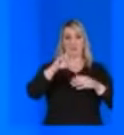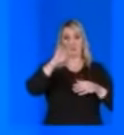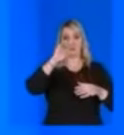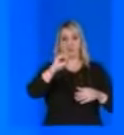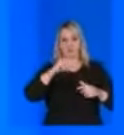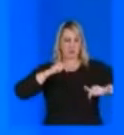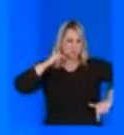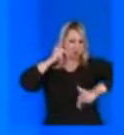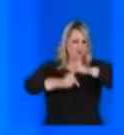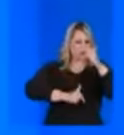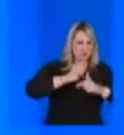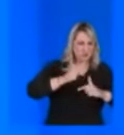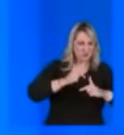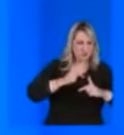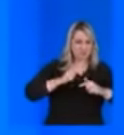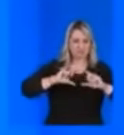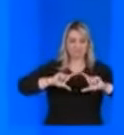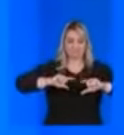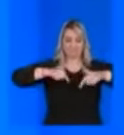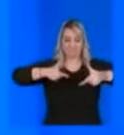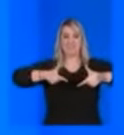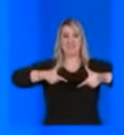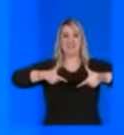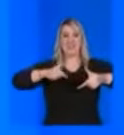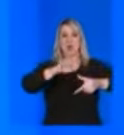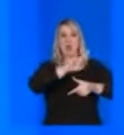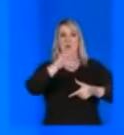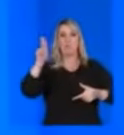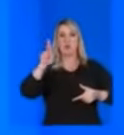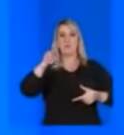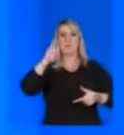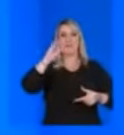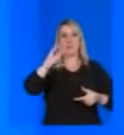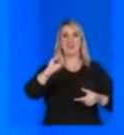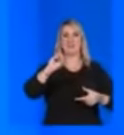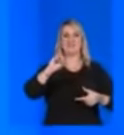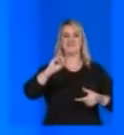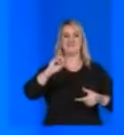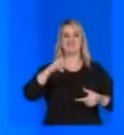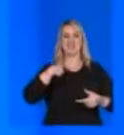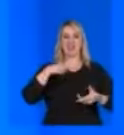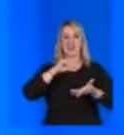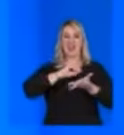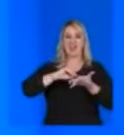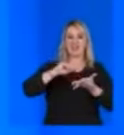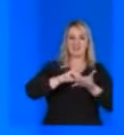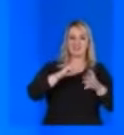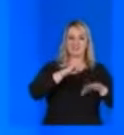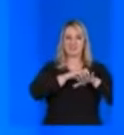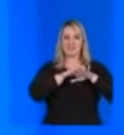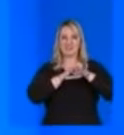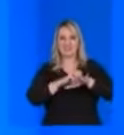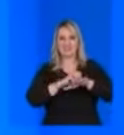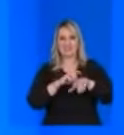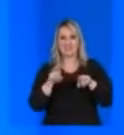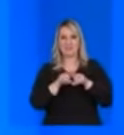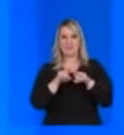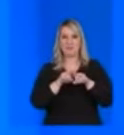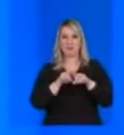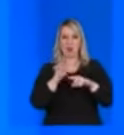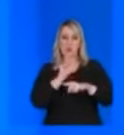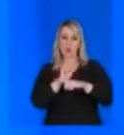trabalhamos muito e quando virou a plaquetinha era o nome da nossa cidade que estava lá fui secretário de Transportes e de